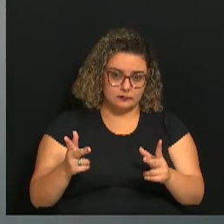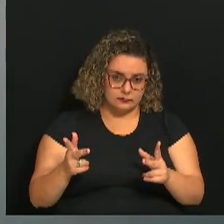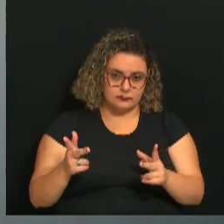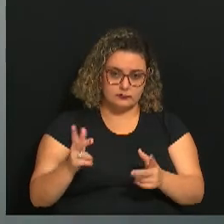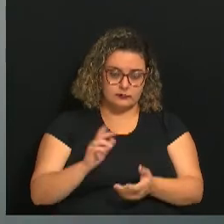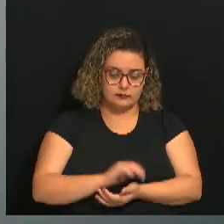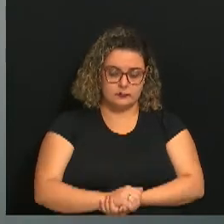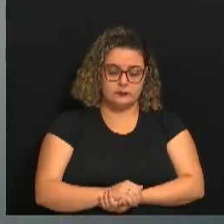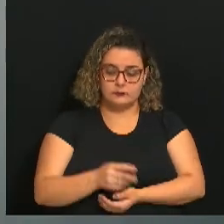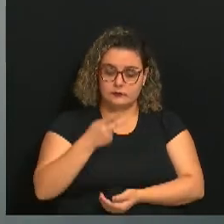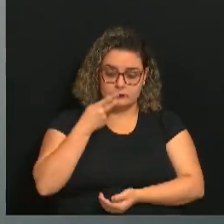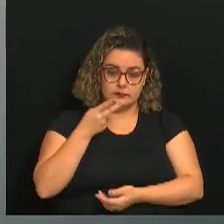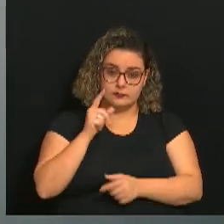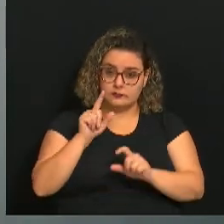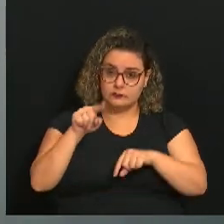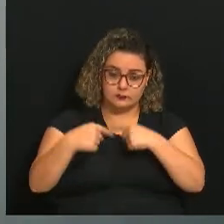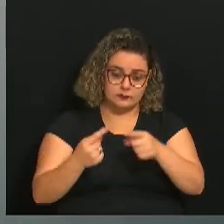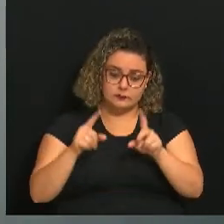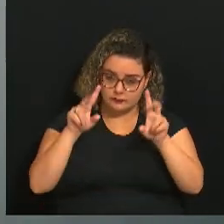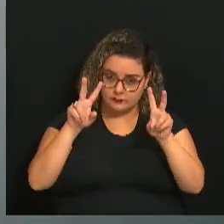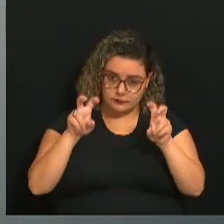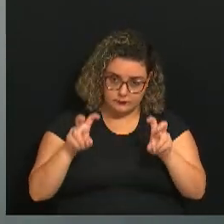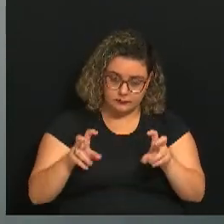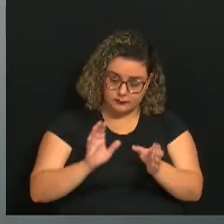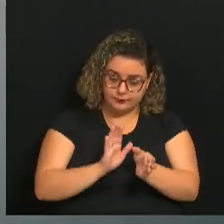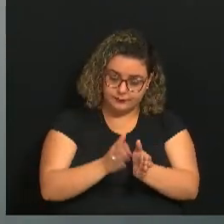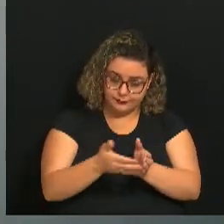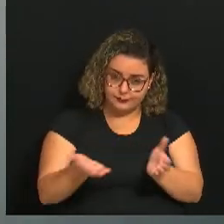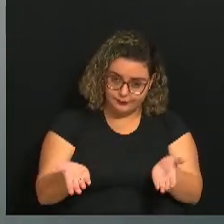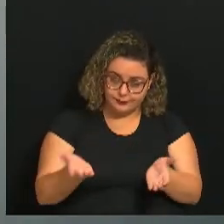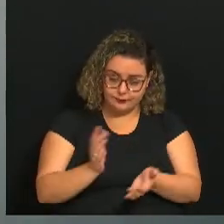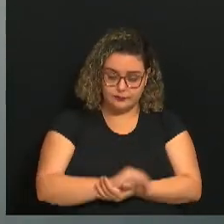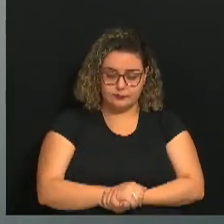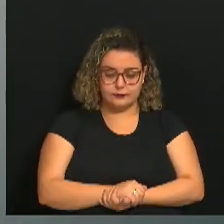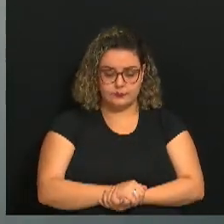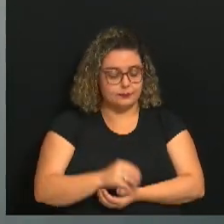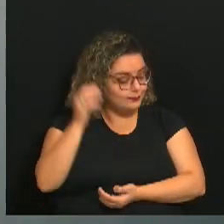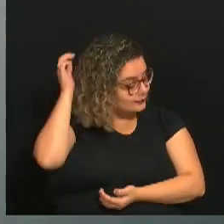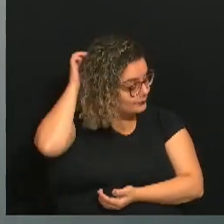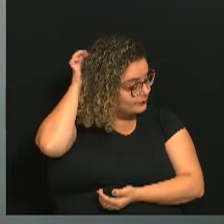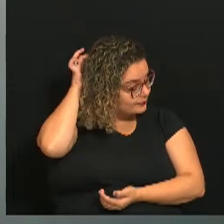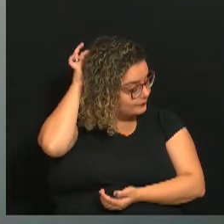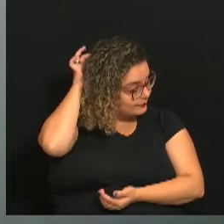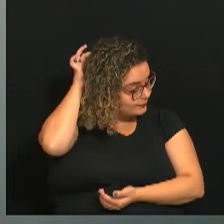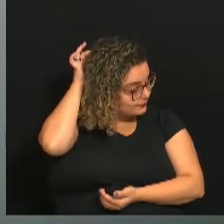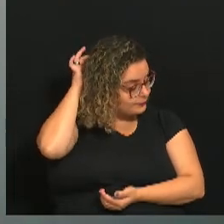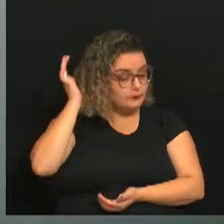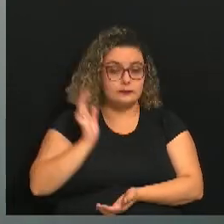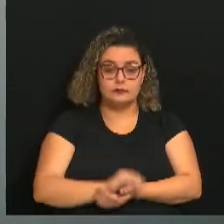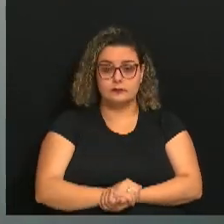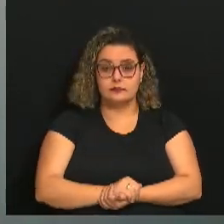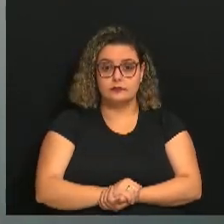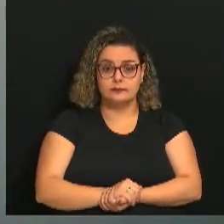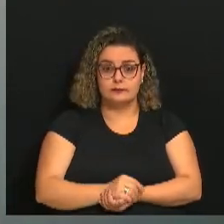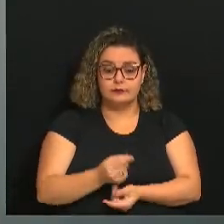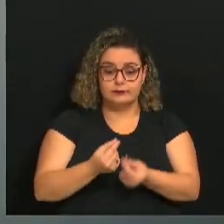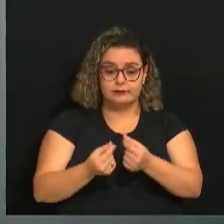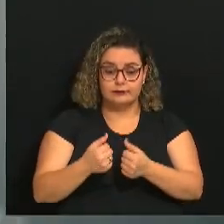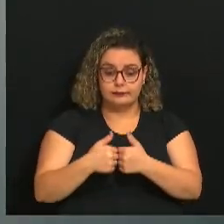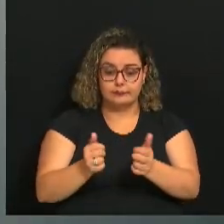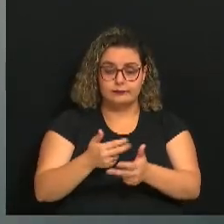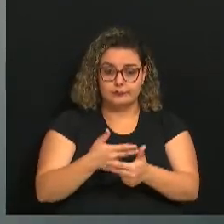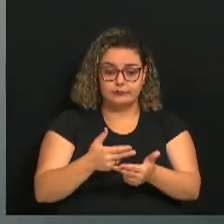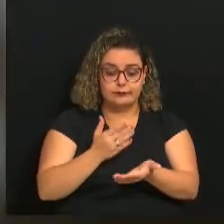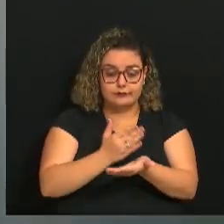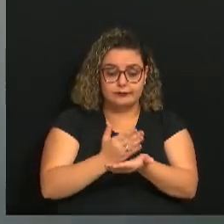Então, assim, da empresa poder parcelar o vale-transporte do trabalhador, parcelar o